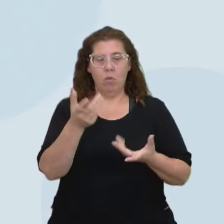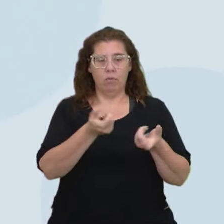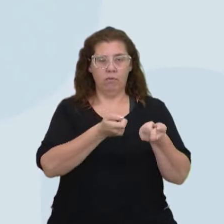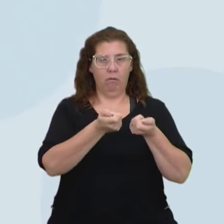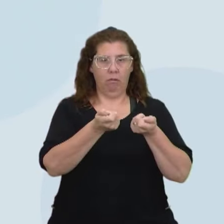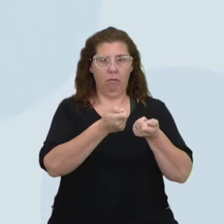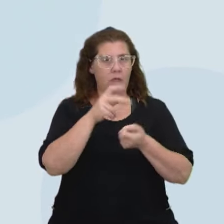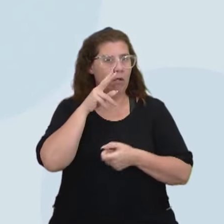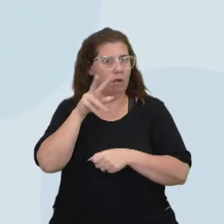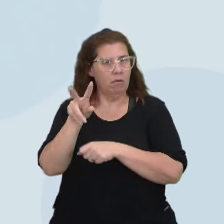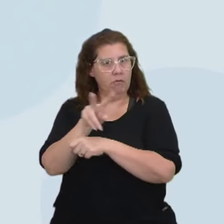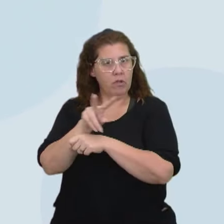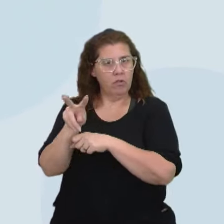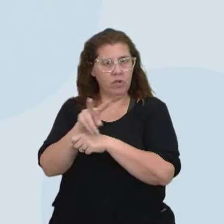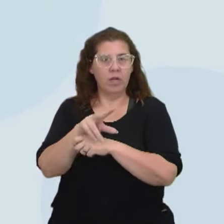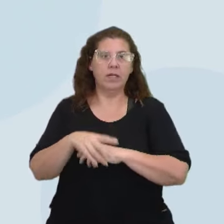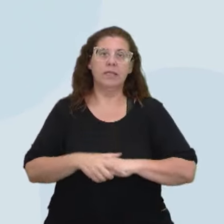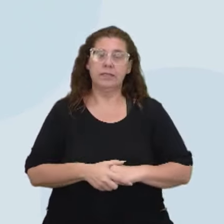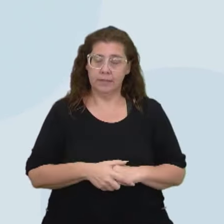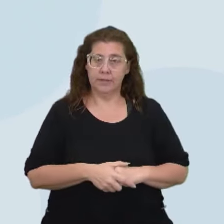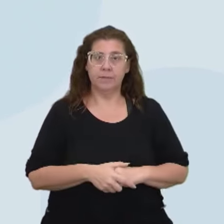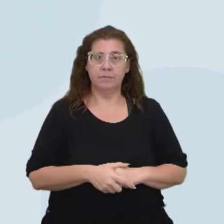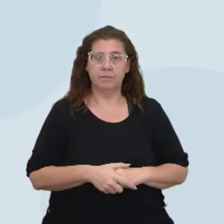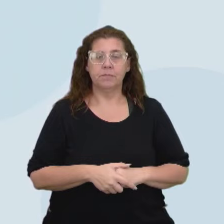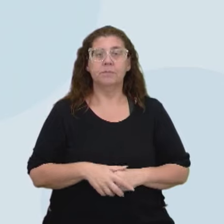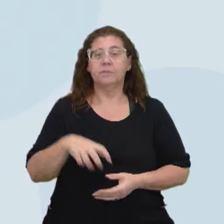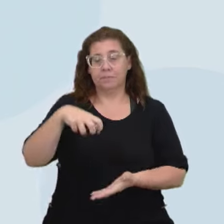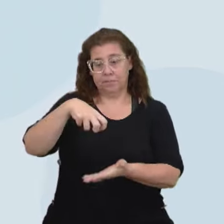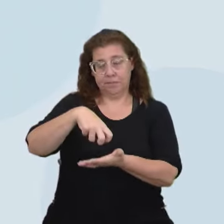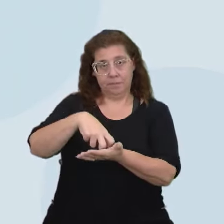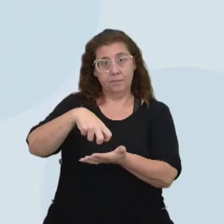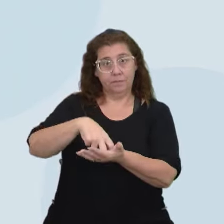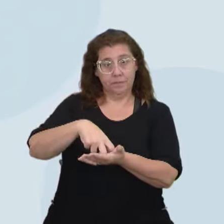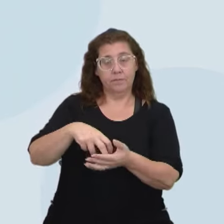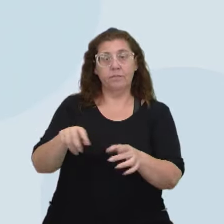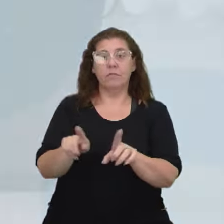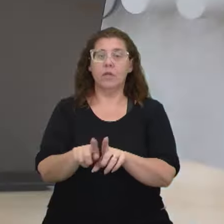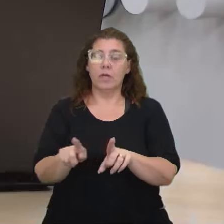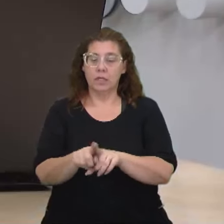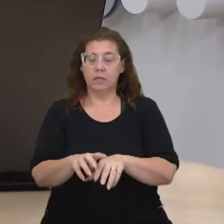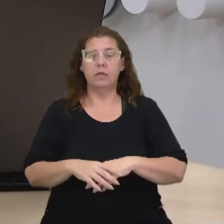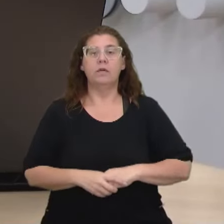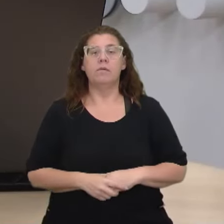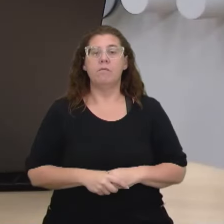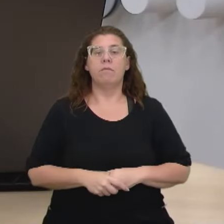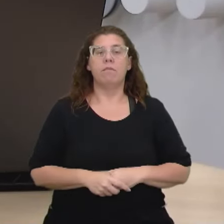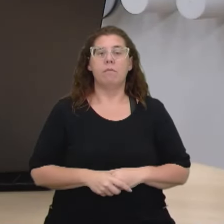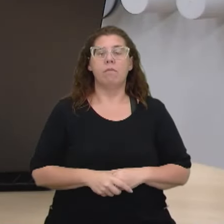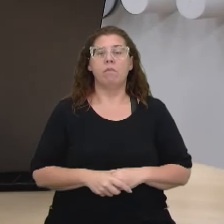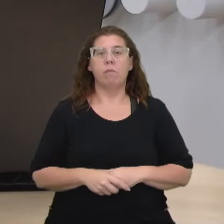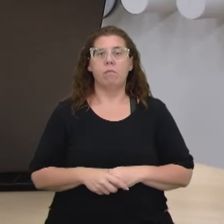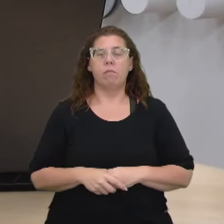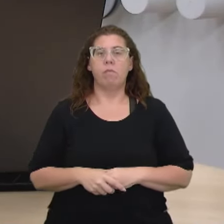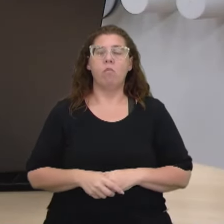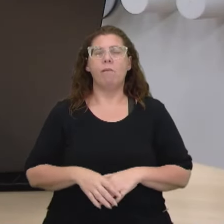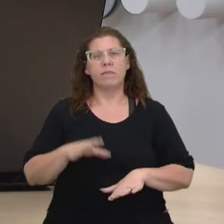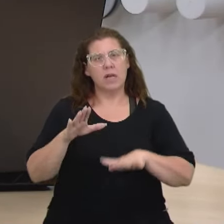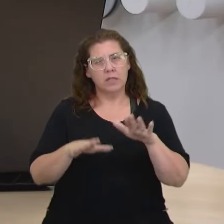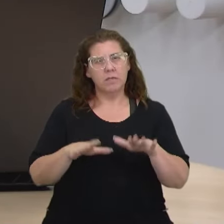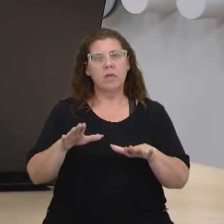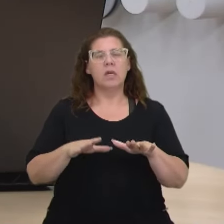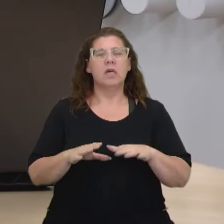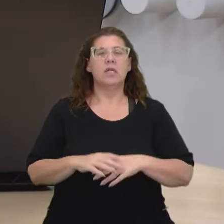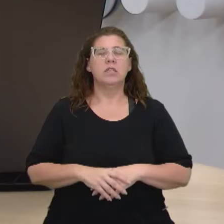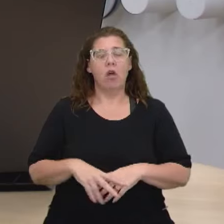de vigilância e de punição. Esses mecanismos de vigilância e de punição, pessoal, que essas